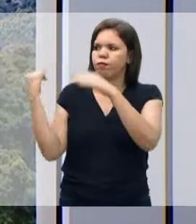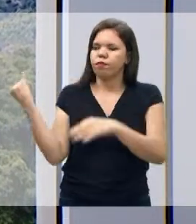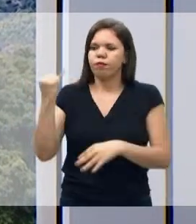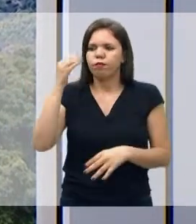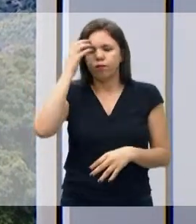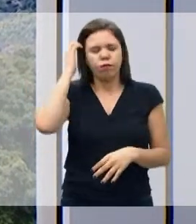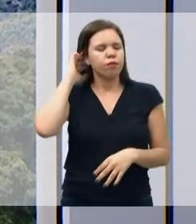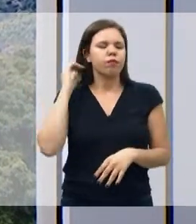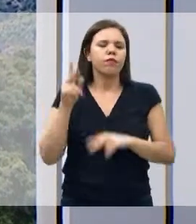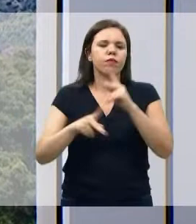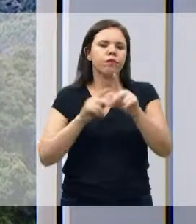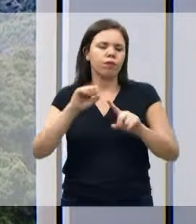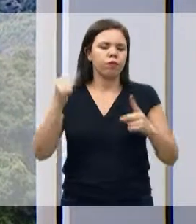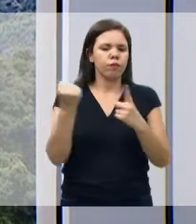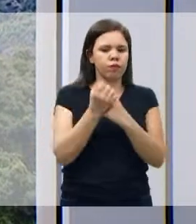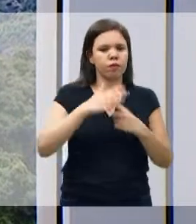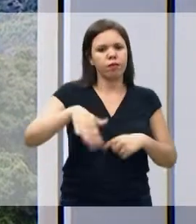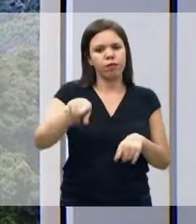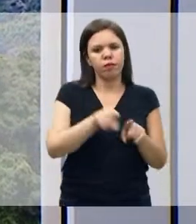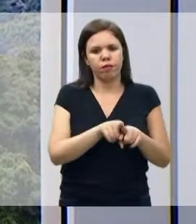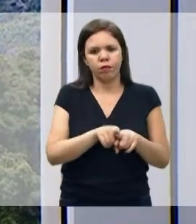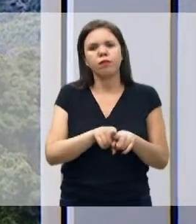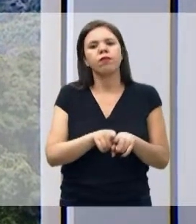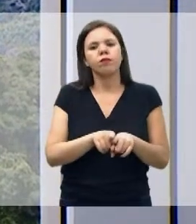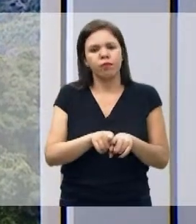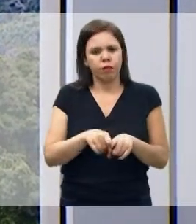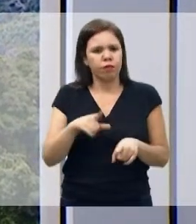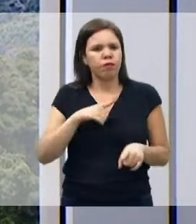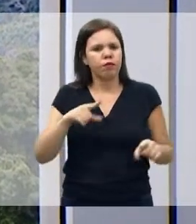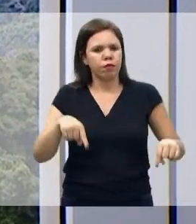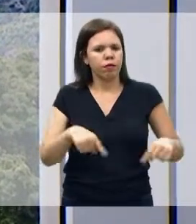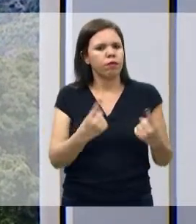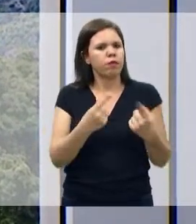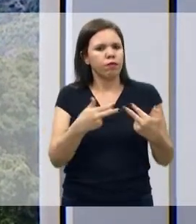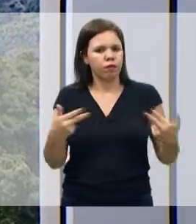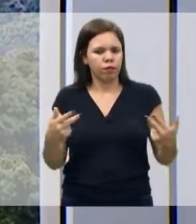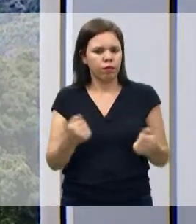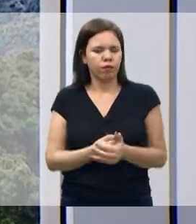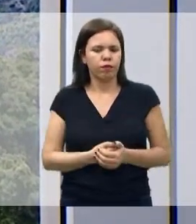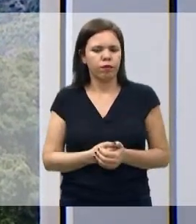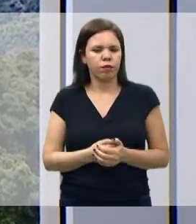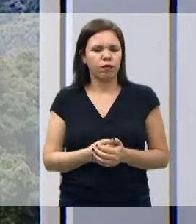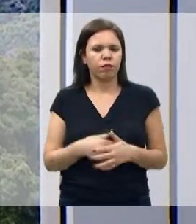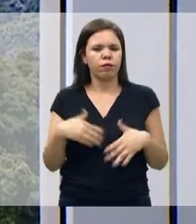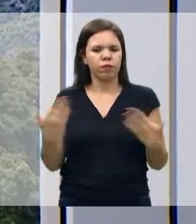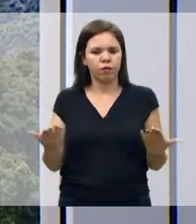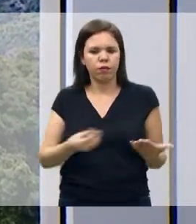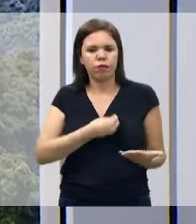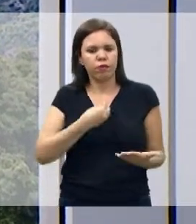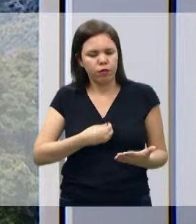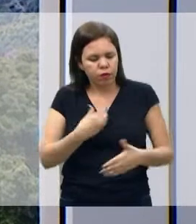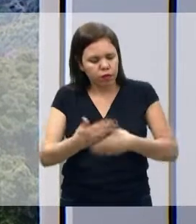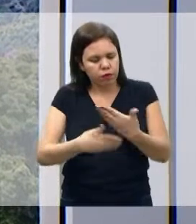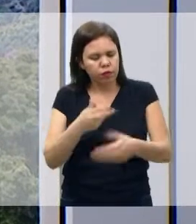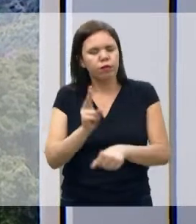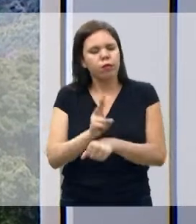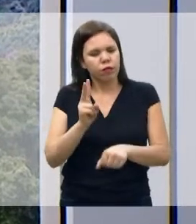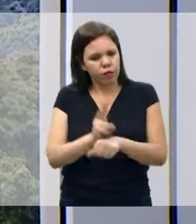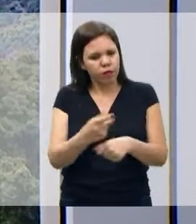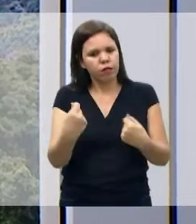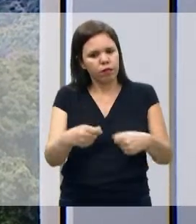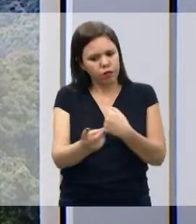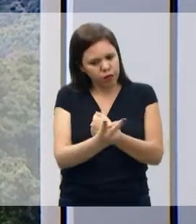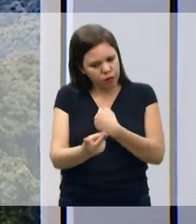importantíssimo para a sociedade, mas também carregado de desafios, que quanto mais você vive, mais cuidados